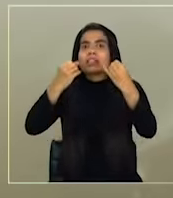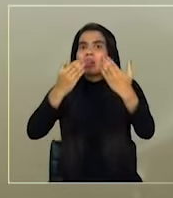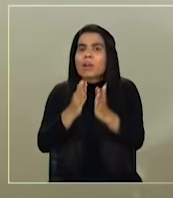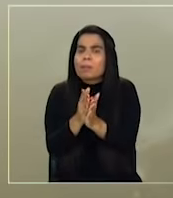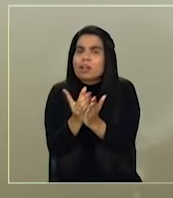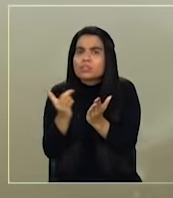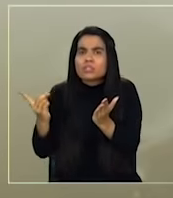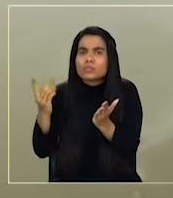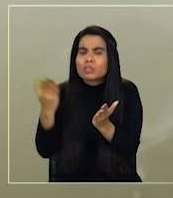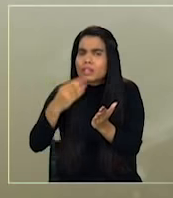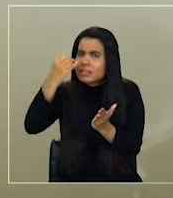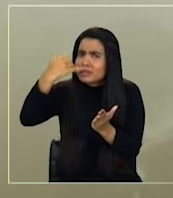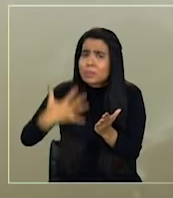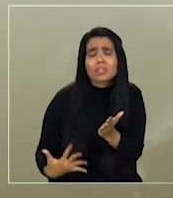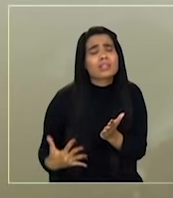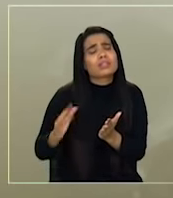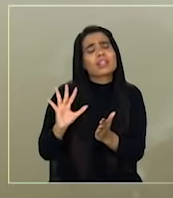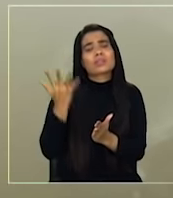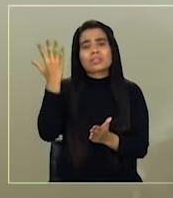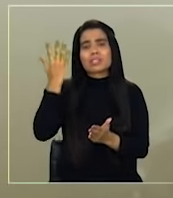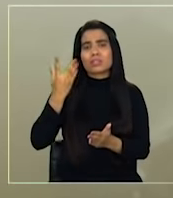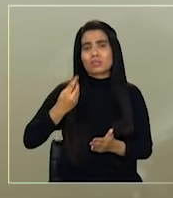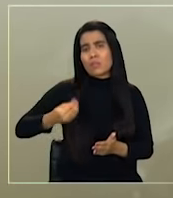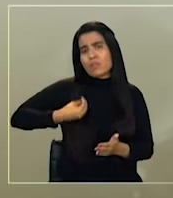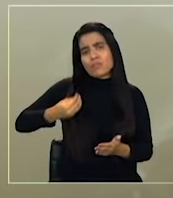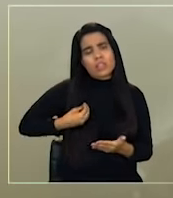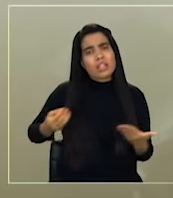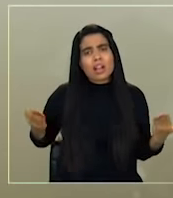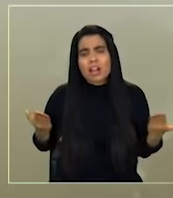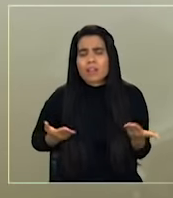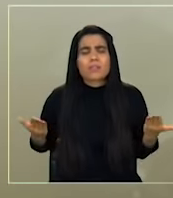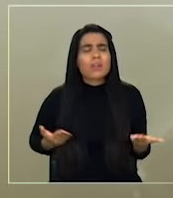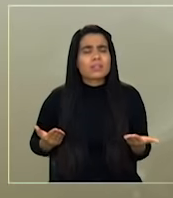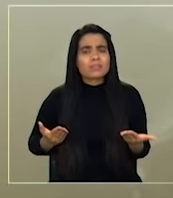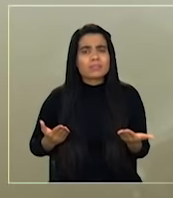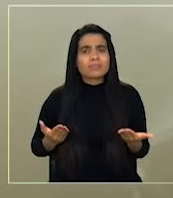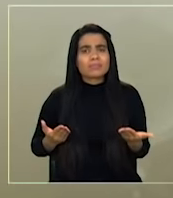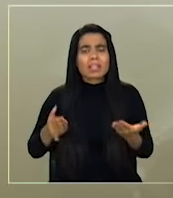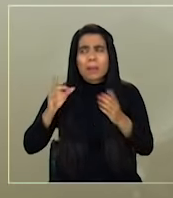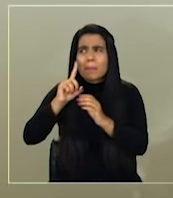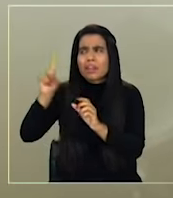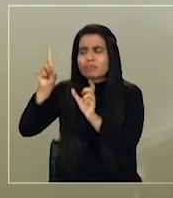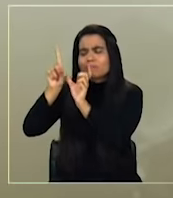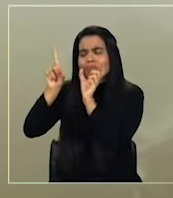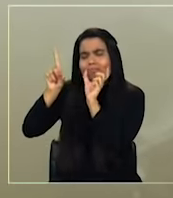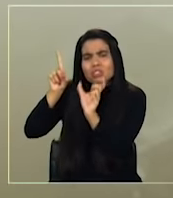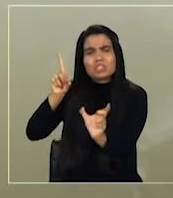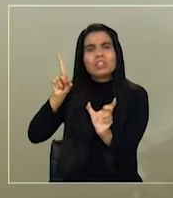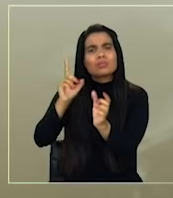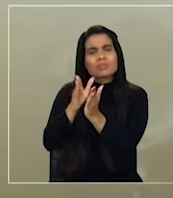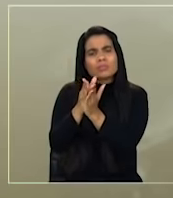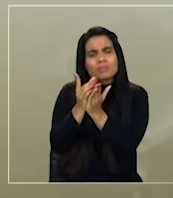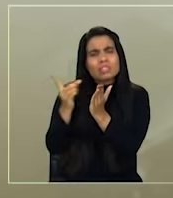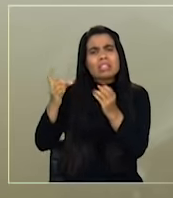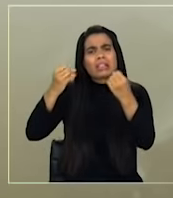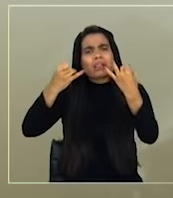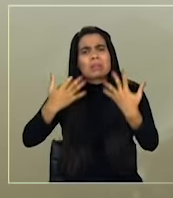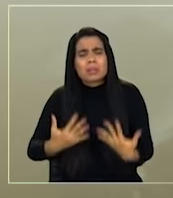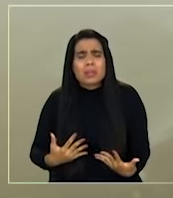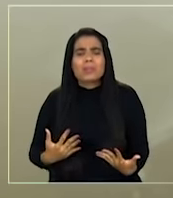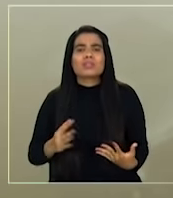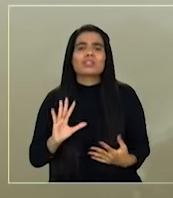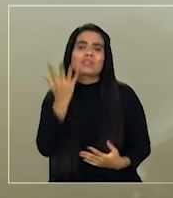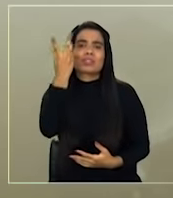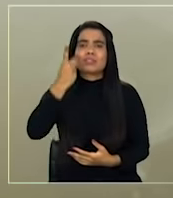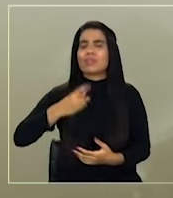vivendo aí agora. Você sabia? As palavras de Deus falam a seu respeito. Elas falam a respeito do que você está passando